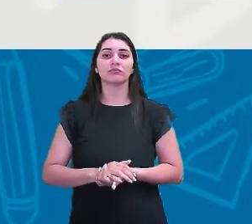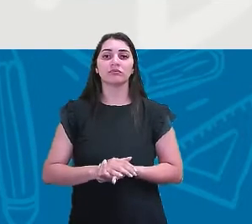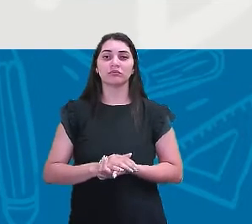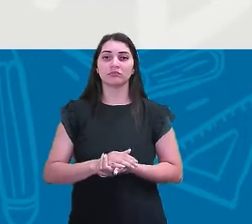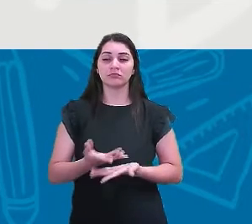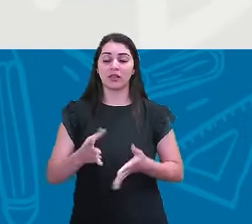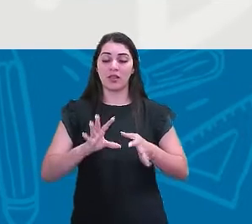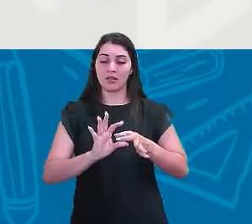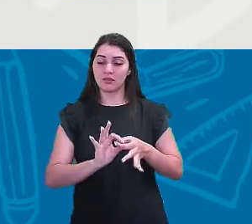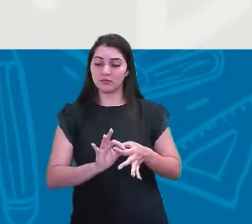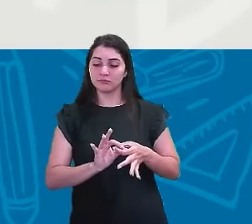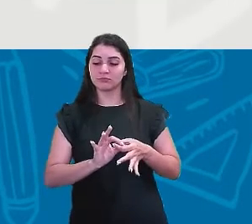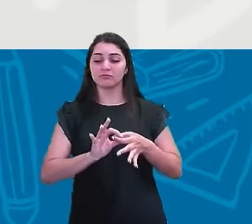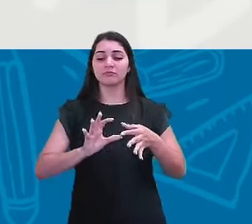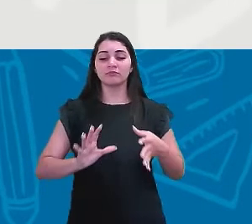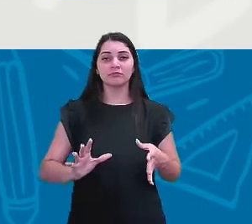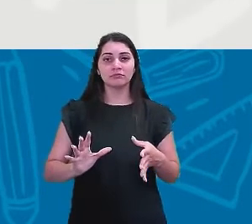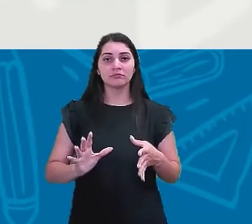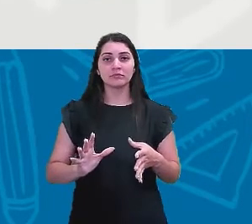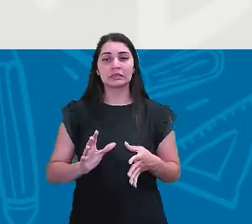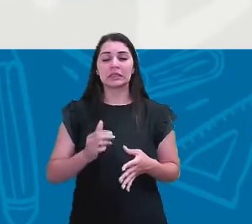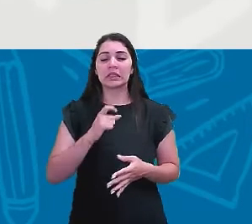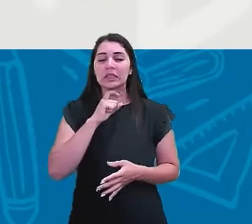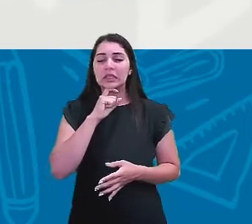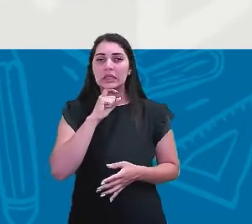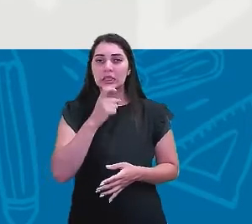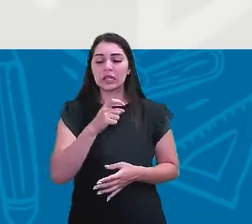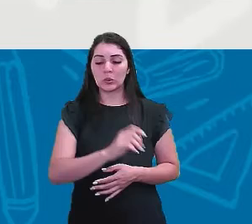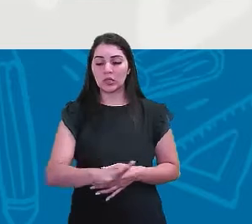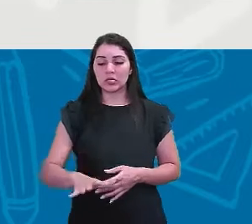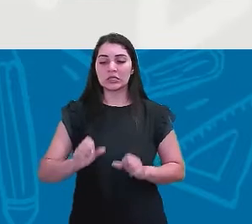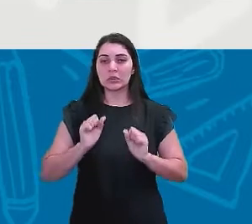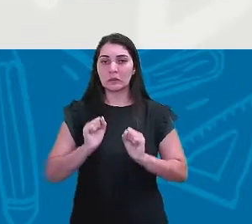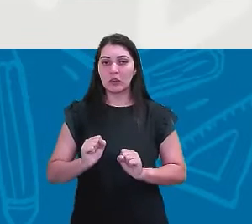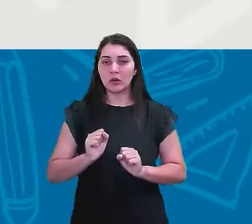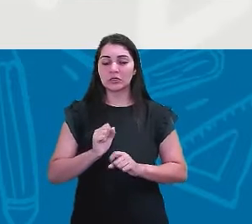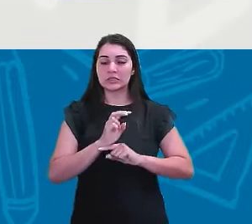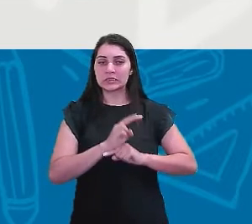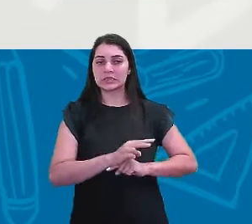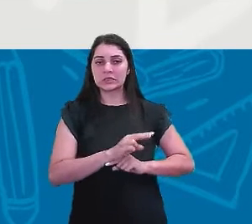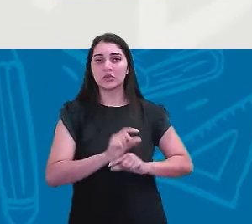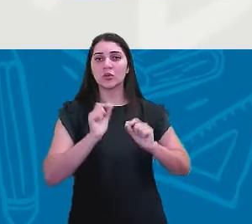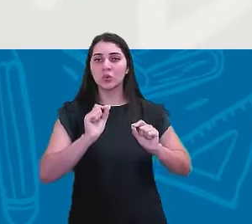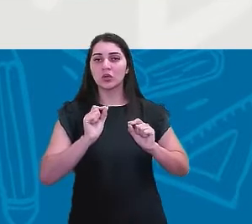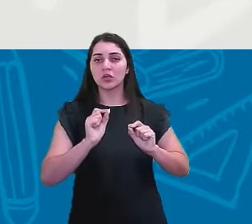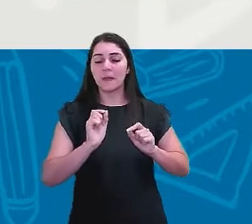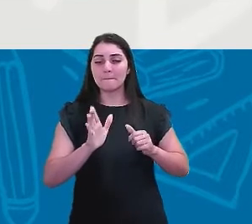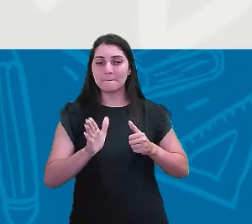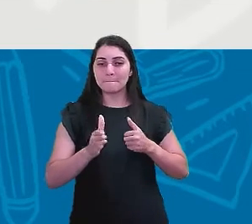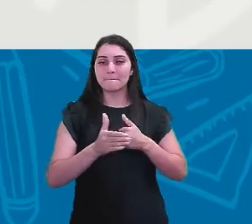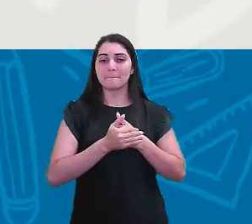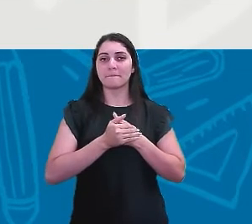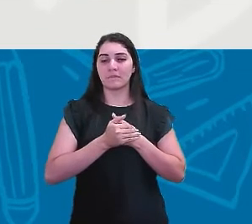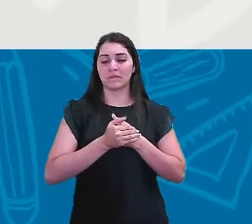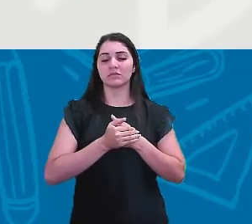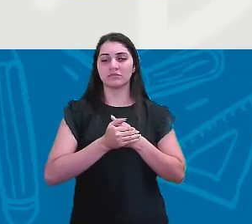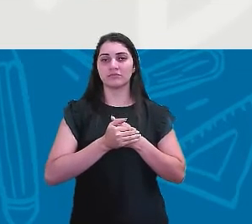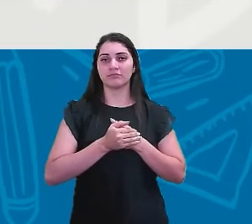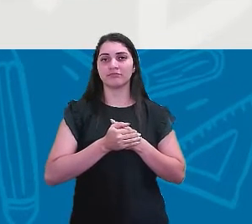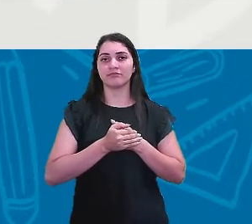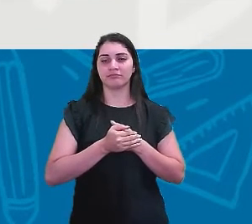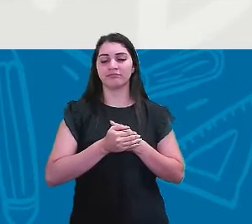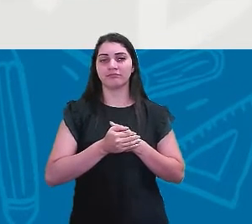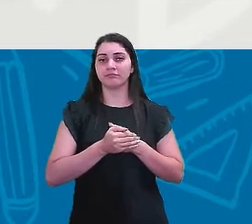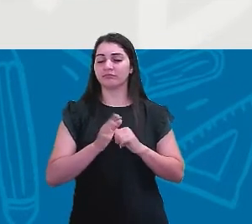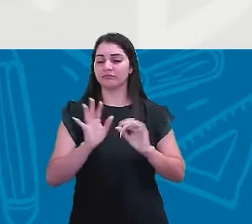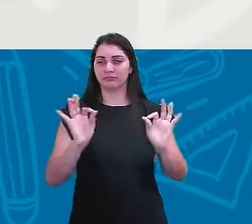à liberdade. Nenhuma criança ela pode ser criada ou pode ser mantida presa em cárcere privado.